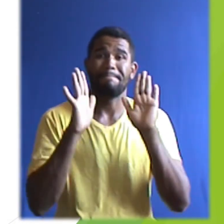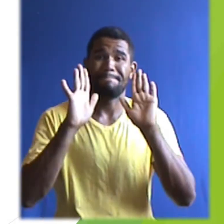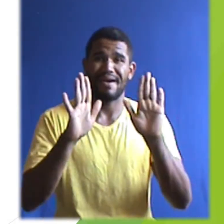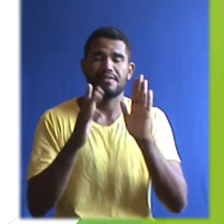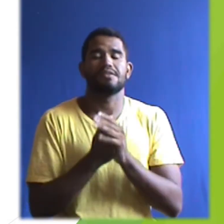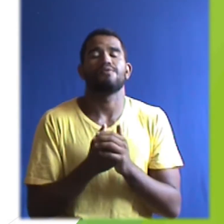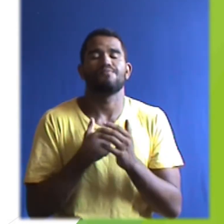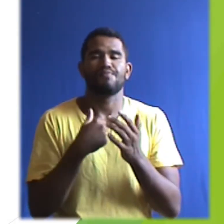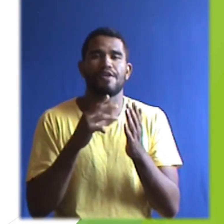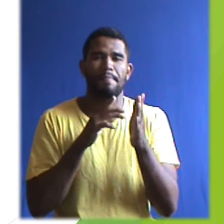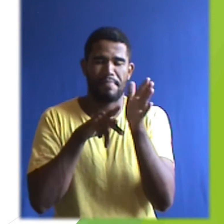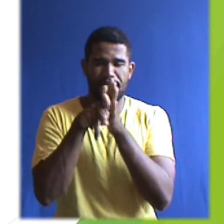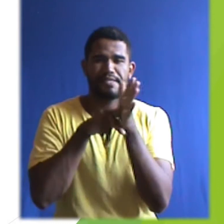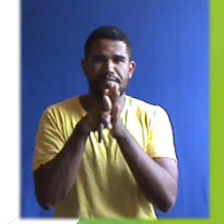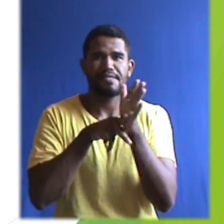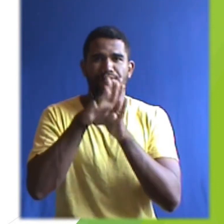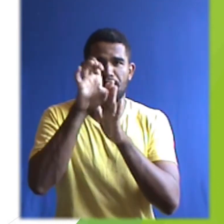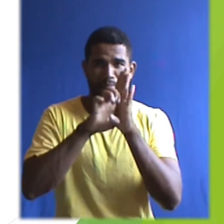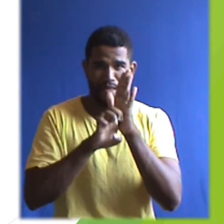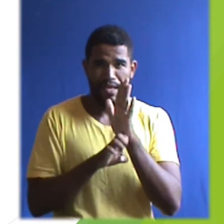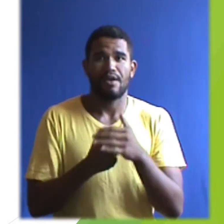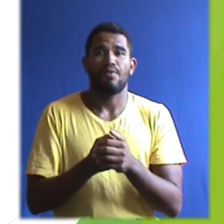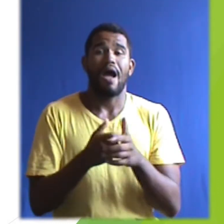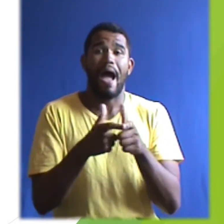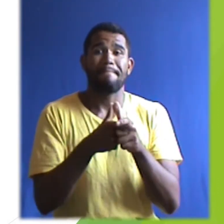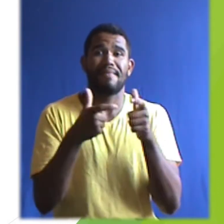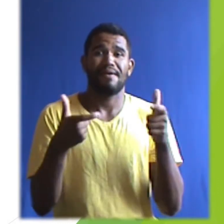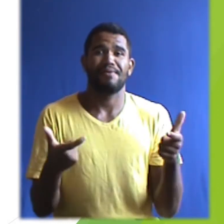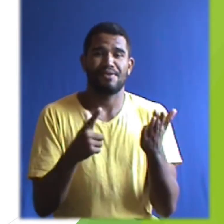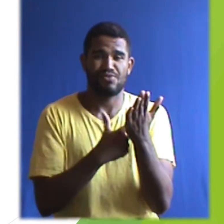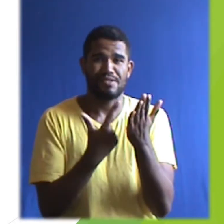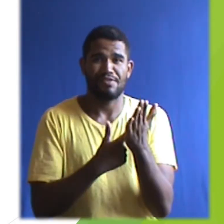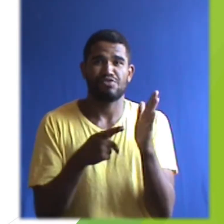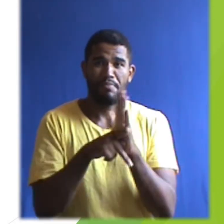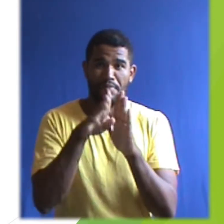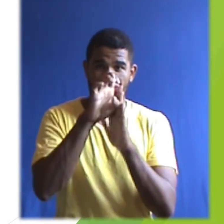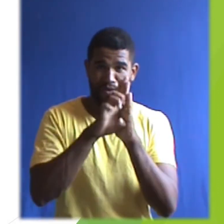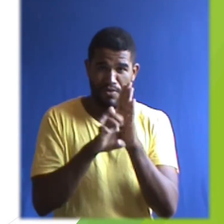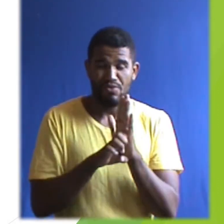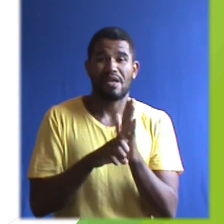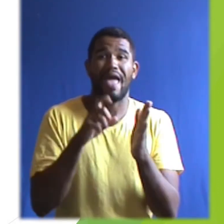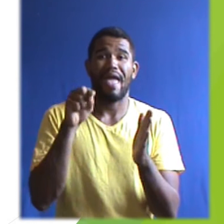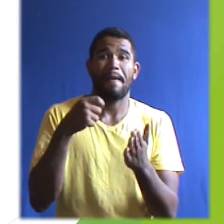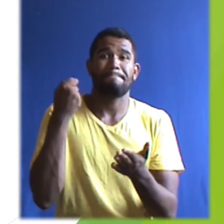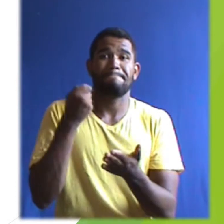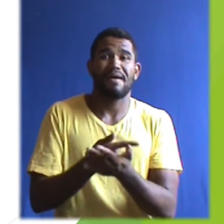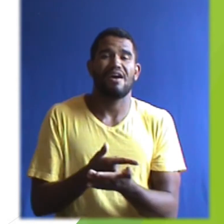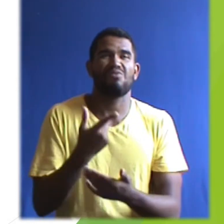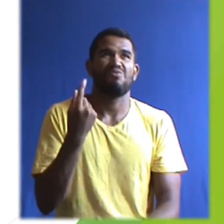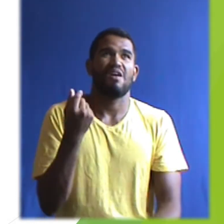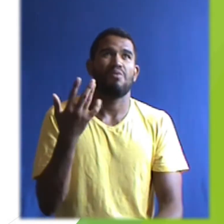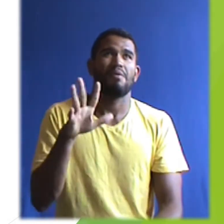Só que a bibliografia básica e complementar, pessoal, eu dei uma analisada, são todos materiais